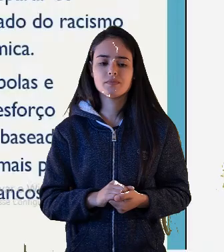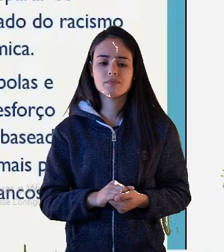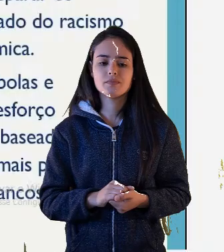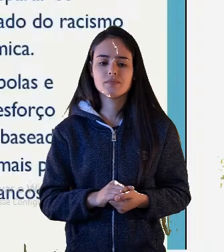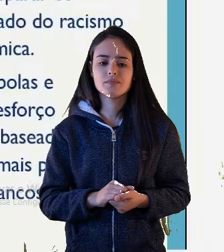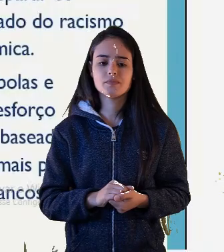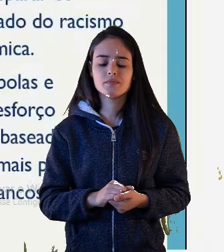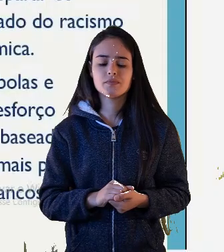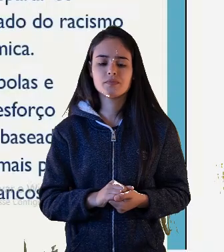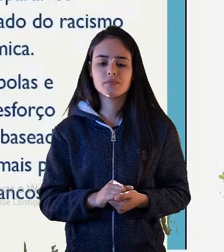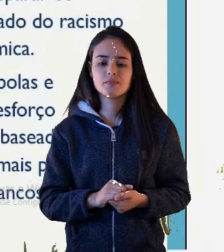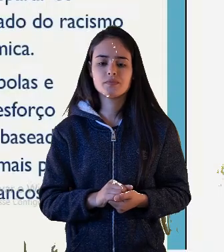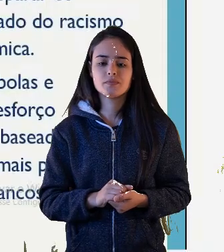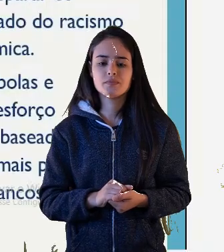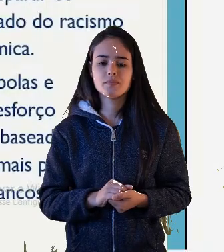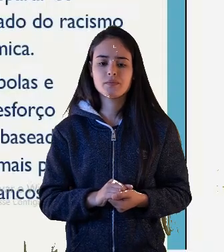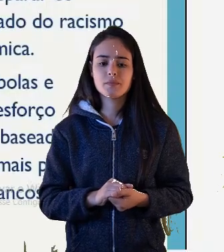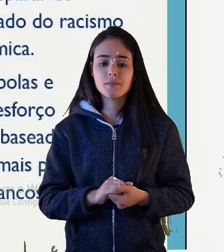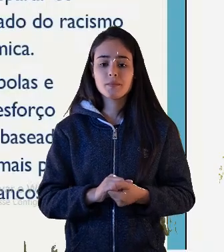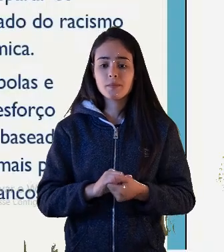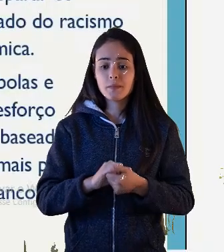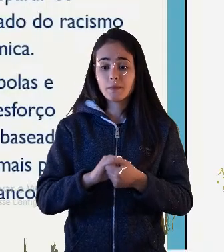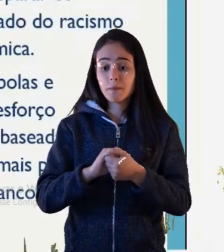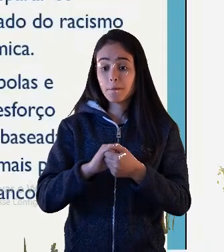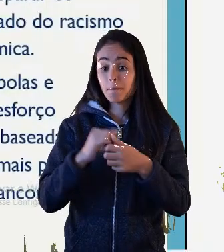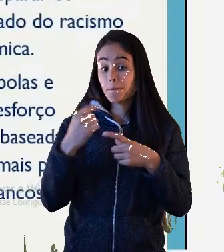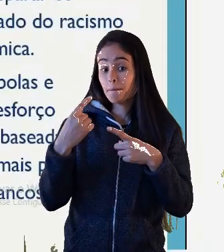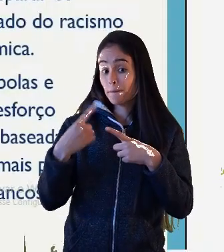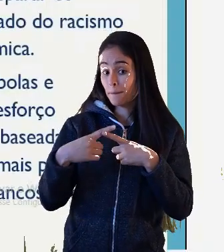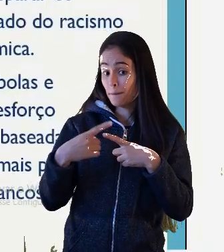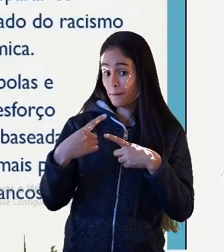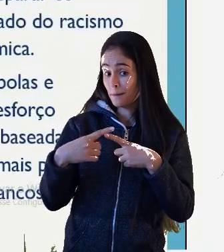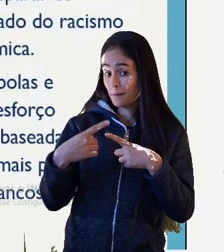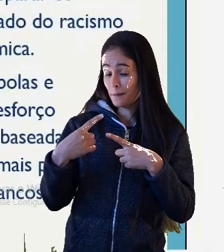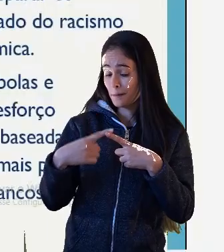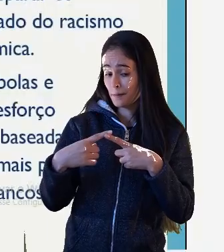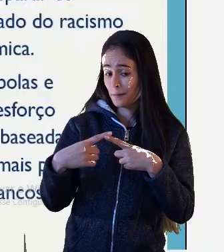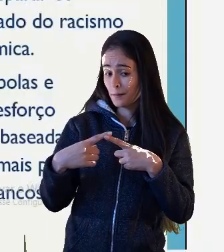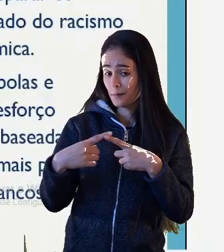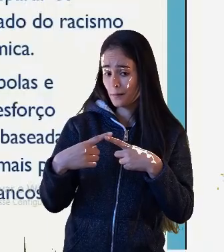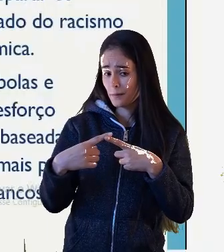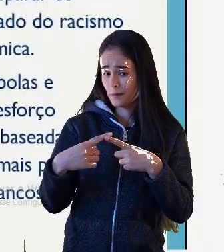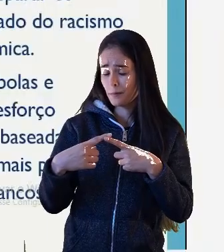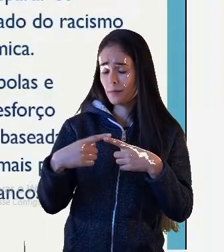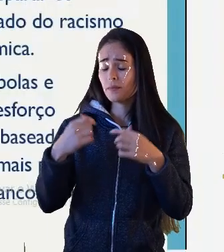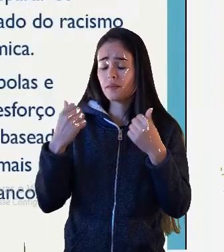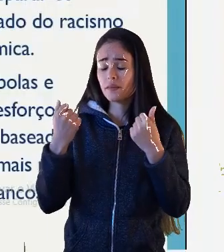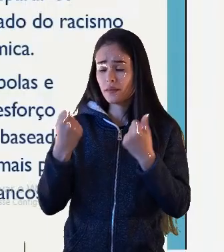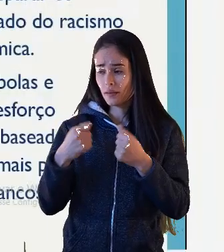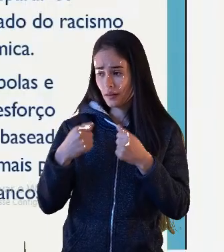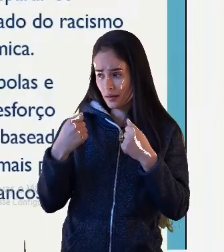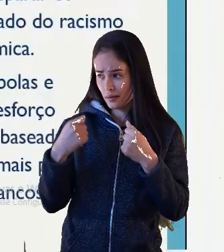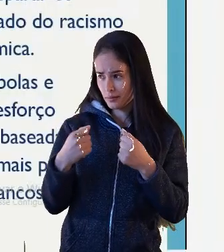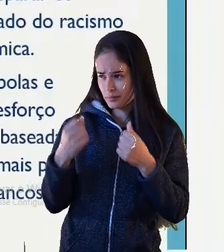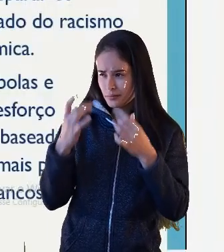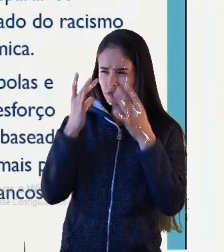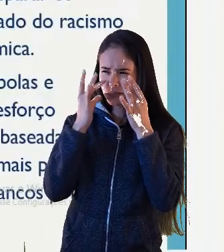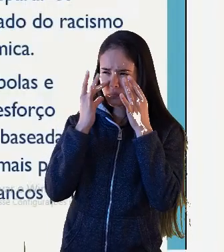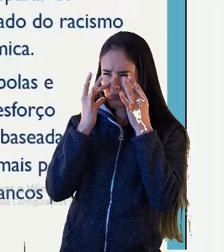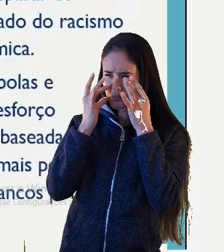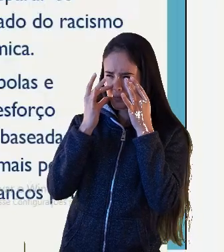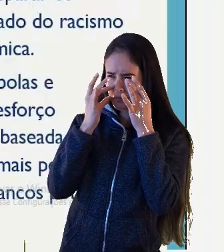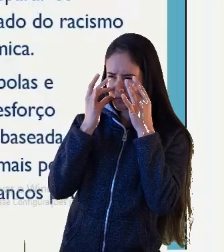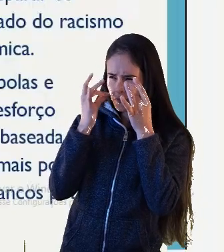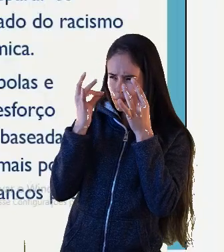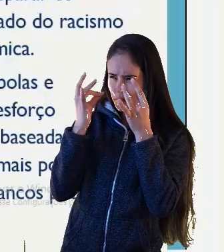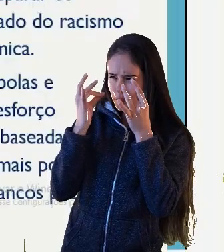estudava, ela pôde estudar, ela que fura, como eu disse, a bolha do racismo, né, da escravidão até na época, se torna professora, funda